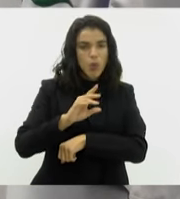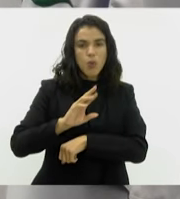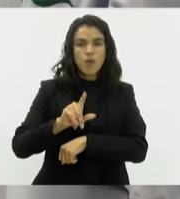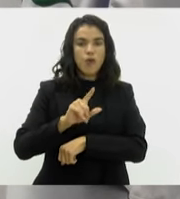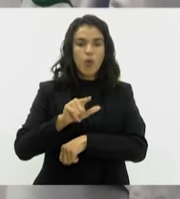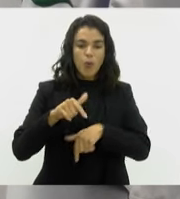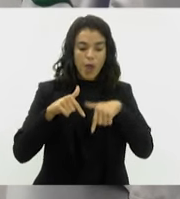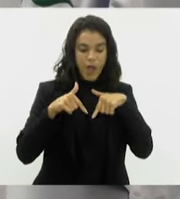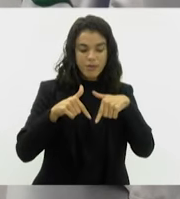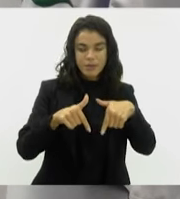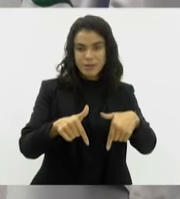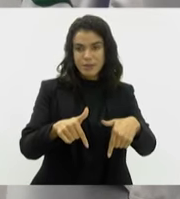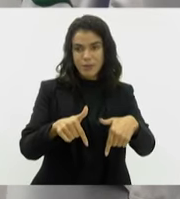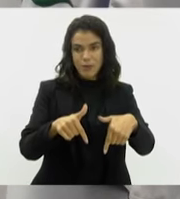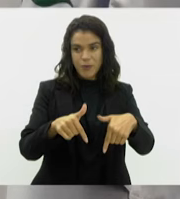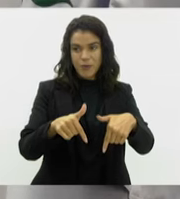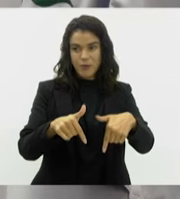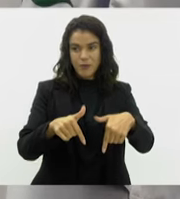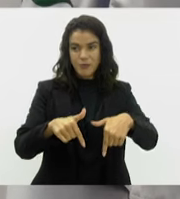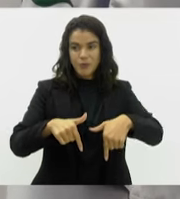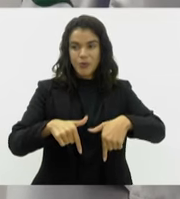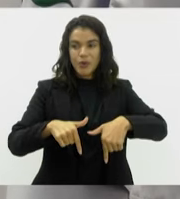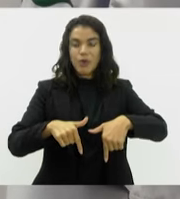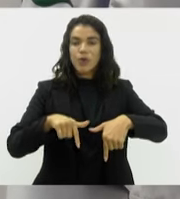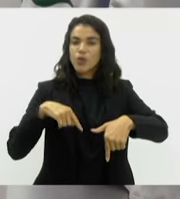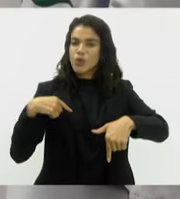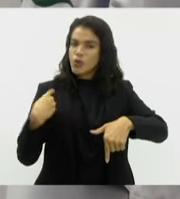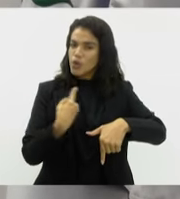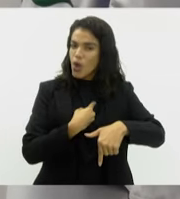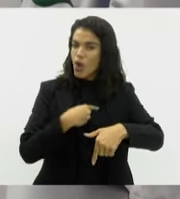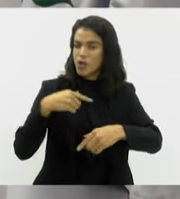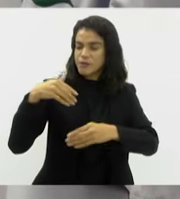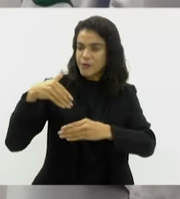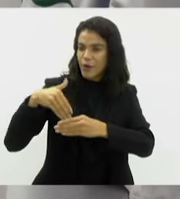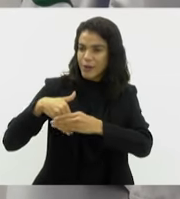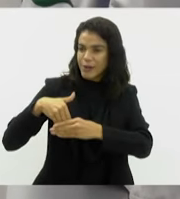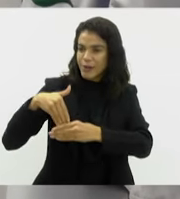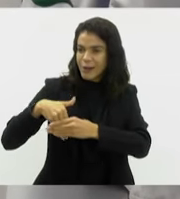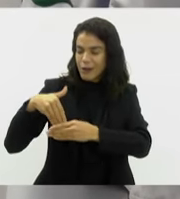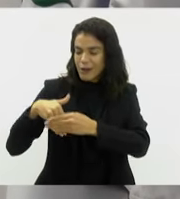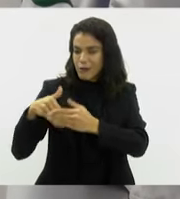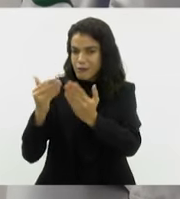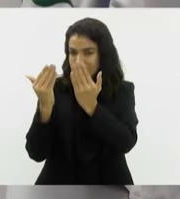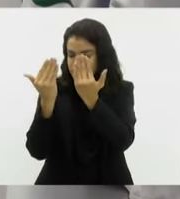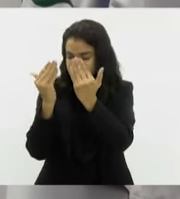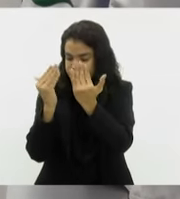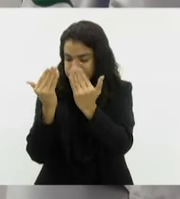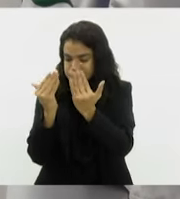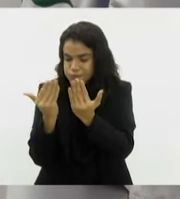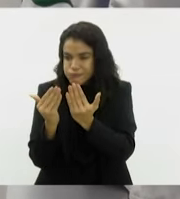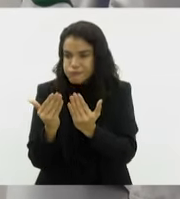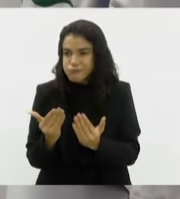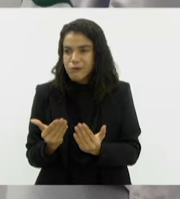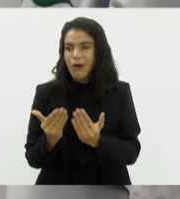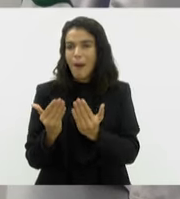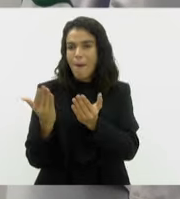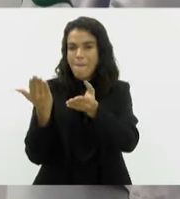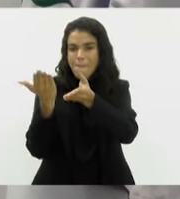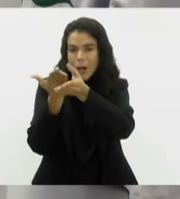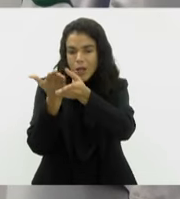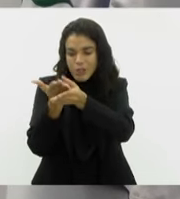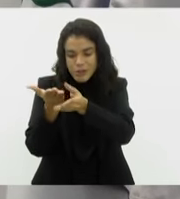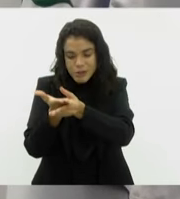deliberada. Nós, naquela sessão, estávamos votando, apreciando uma meia dúzia de processos